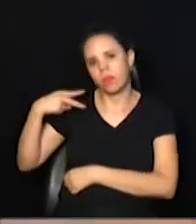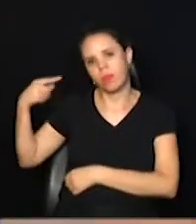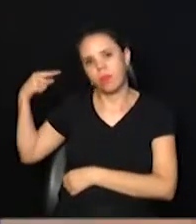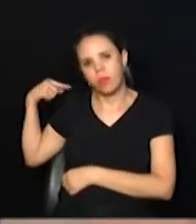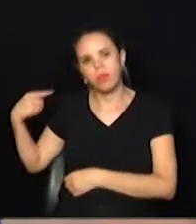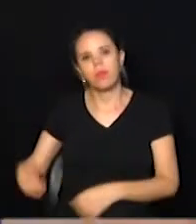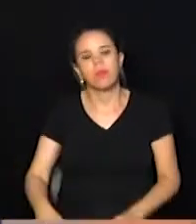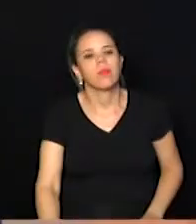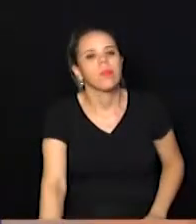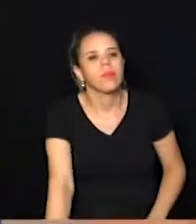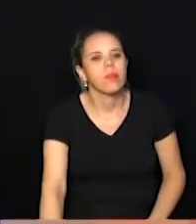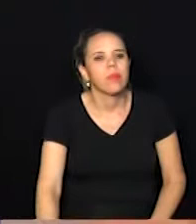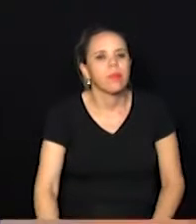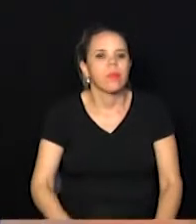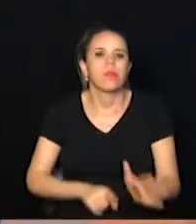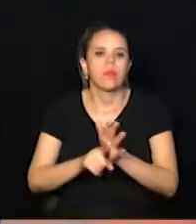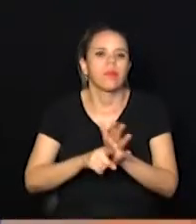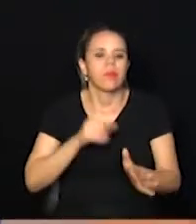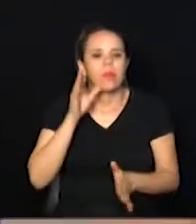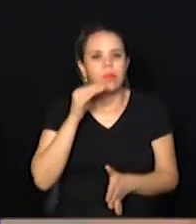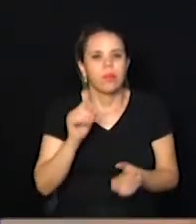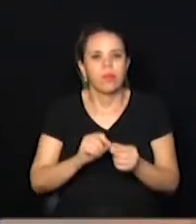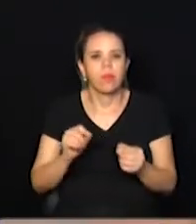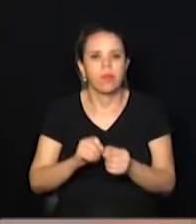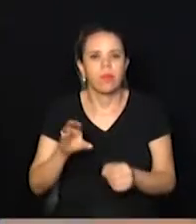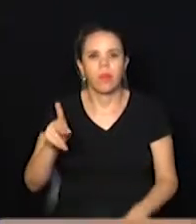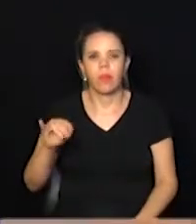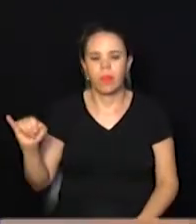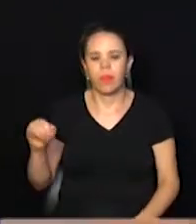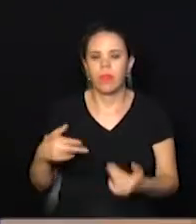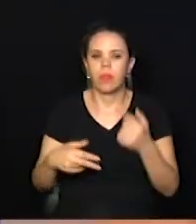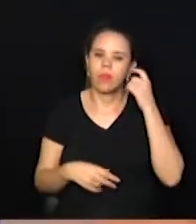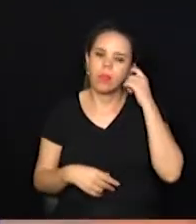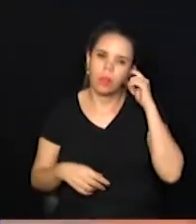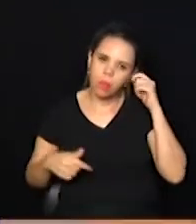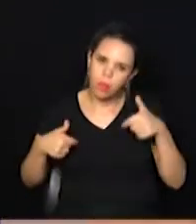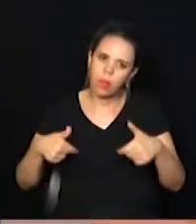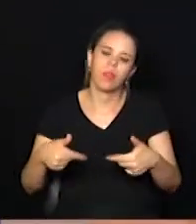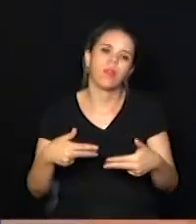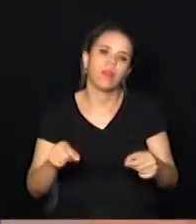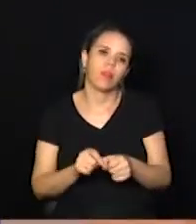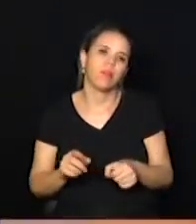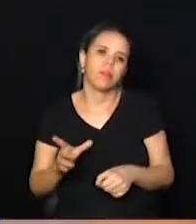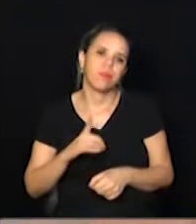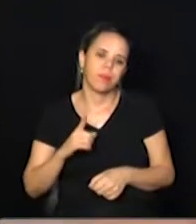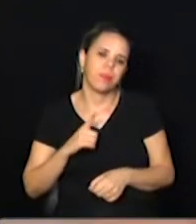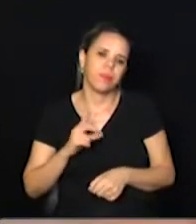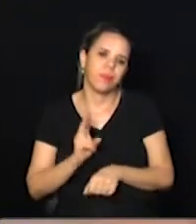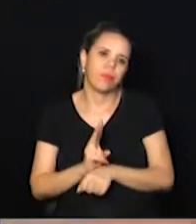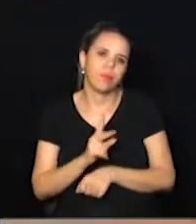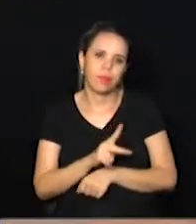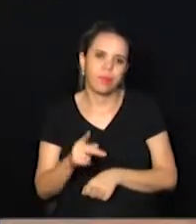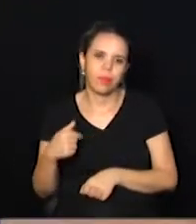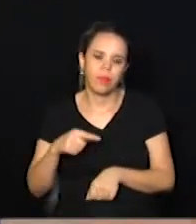né, investigamos, apuramos, fizemos CPI, o Sinorelli foi muito ativo naquele processo. A gente até apelidava ele de professor, porque tinha hora